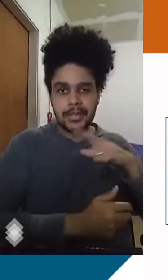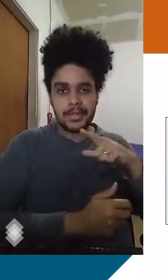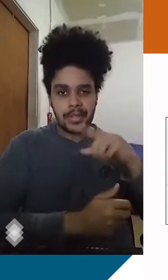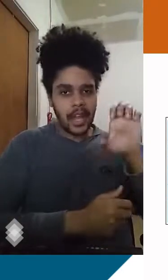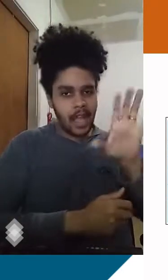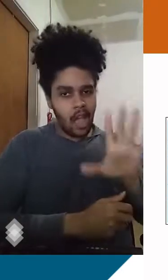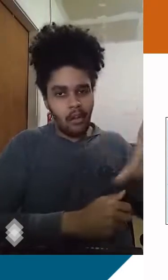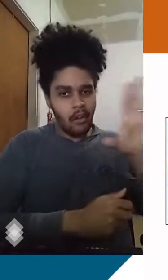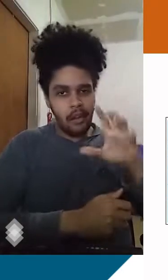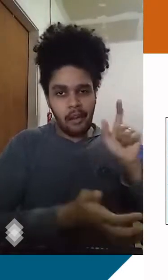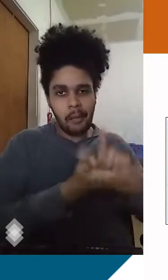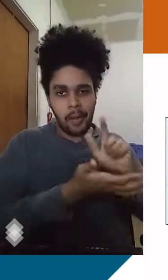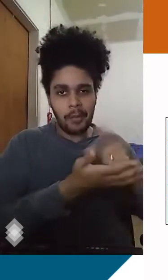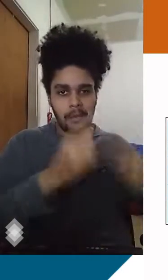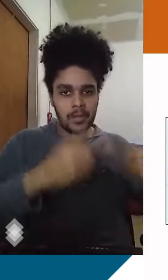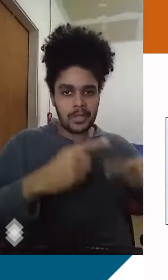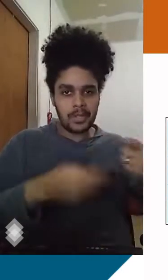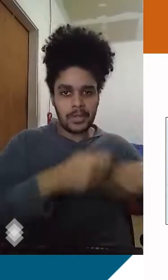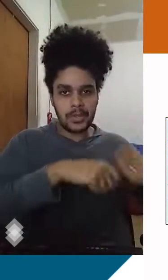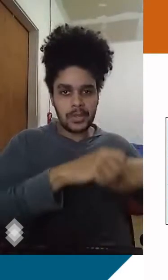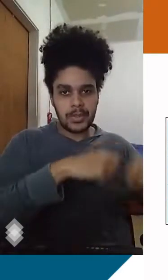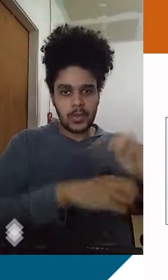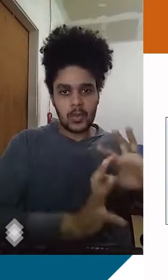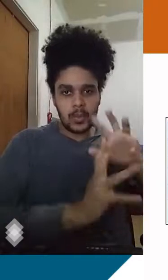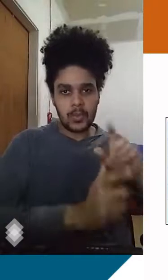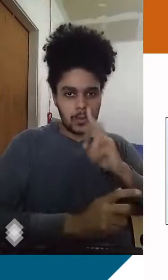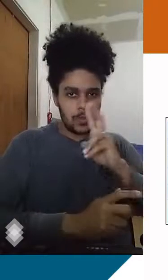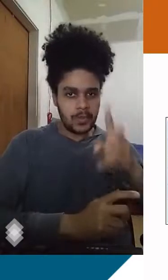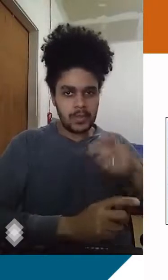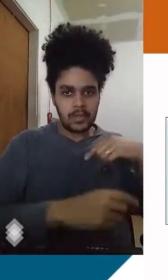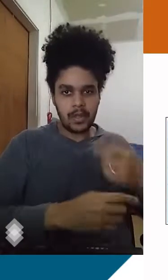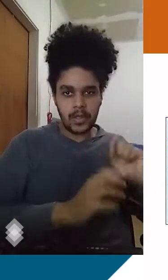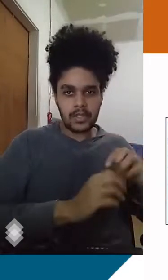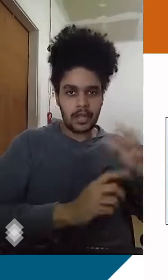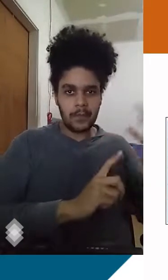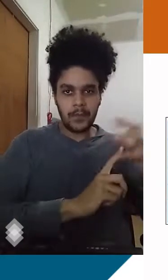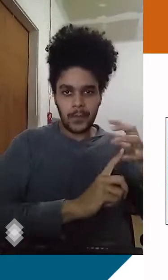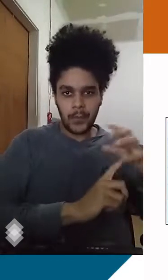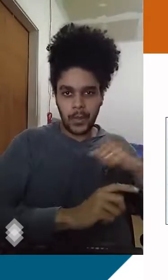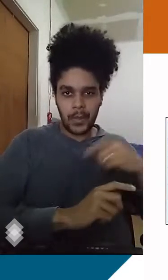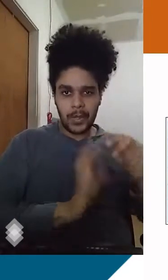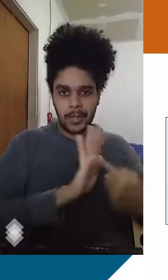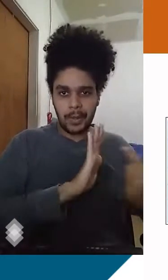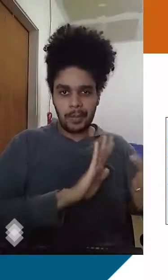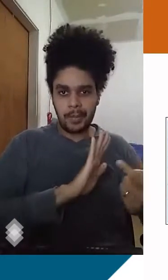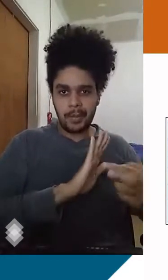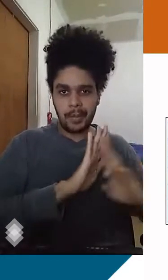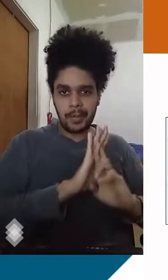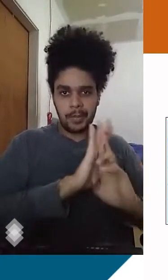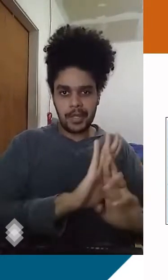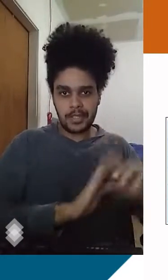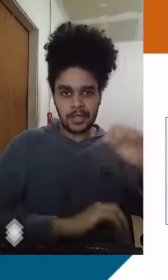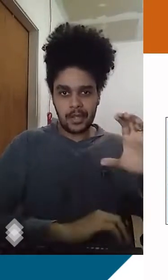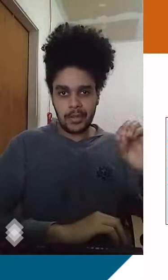né, onde a gente tinha a Europa desempenhando um papel político e econômico no mundo muito forte, então ela tinha essa tendência talvez de